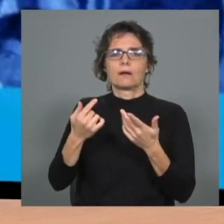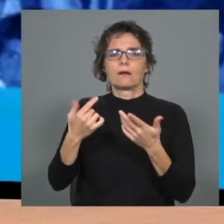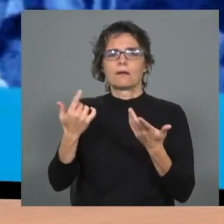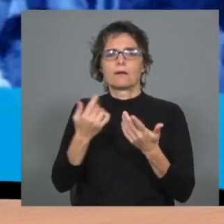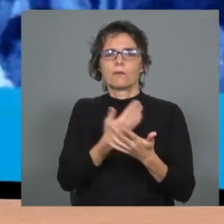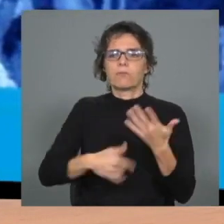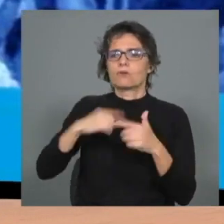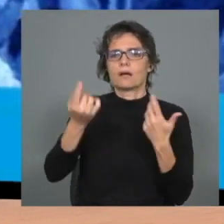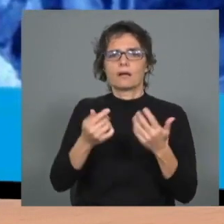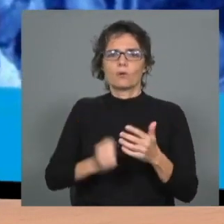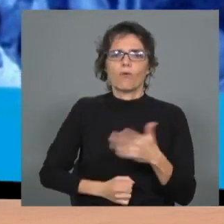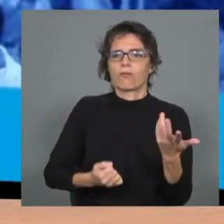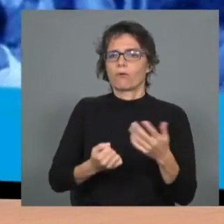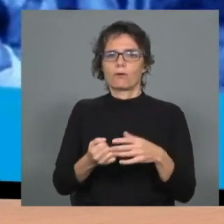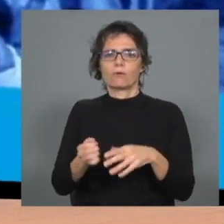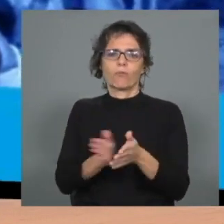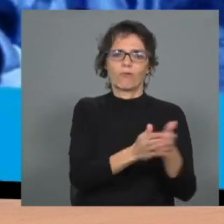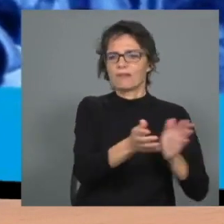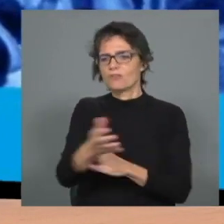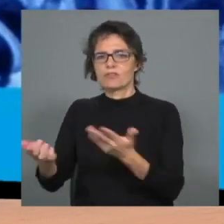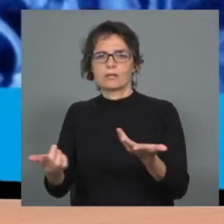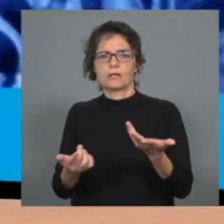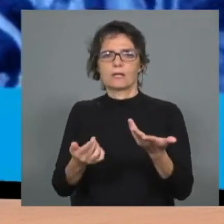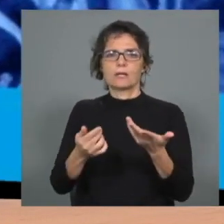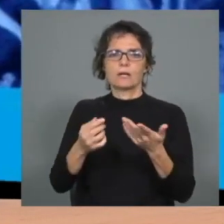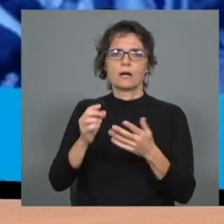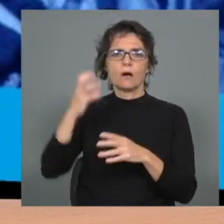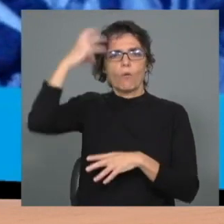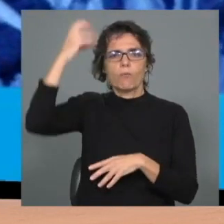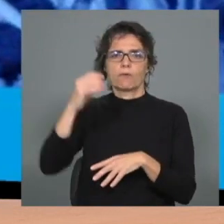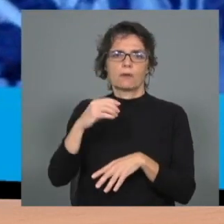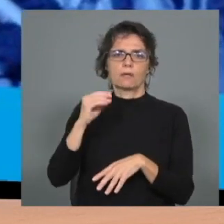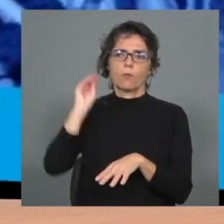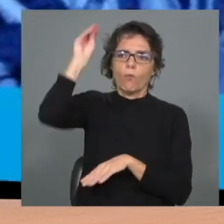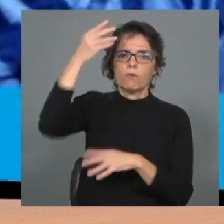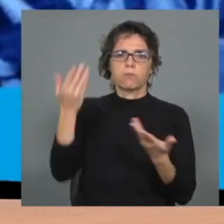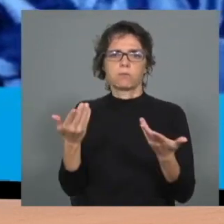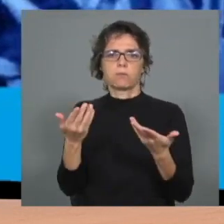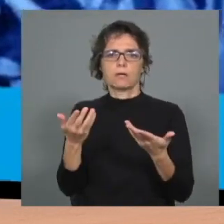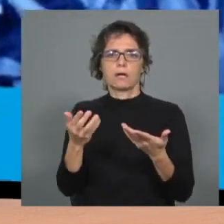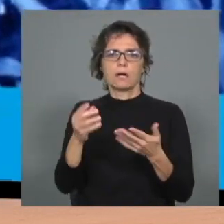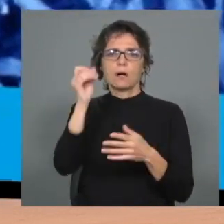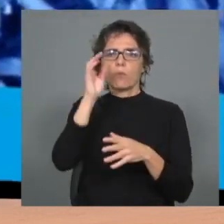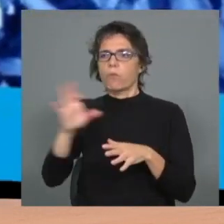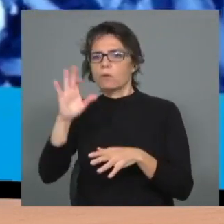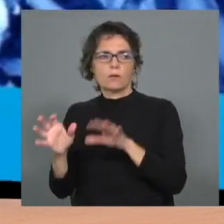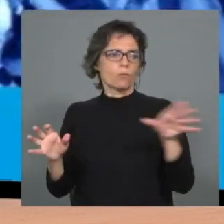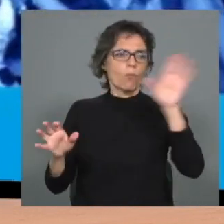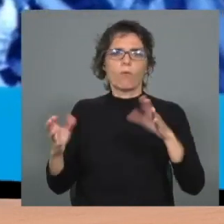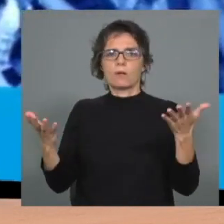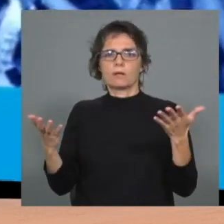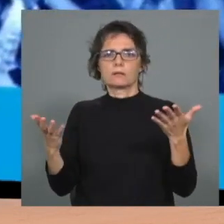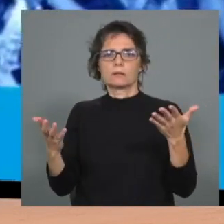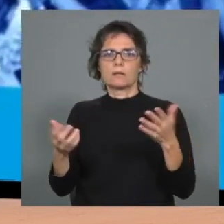Guerra Fria, direita e esquerda, ou depois com a Guerra ao Terror é Ocidente e Oriente. Portanto, é um desafio que tem várias ondas ao